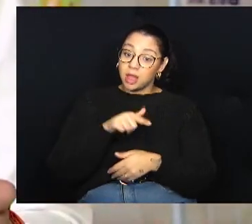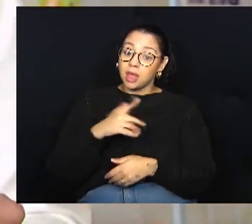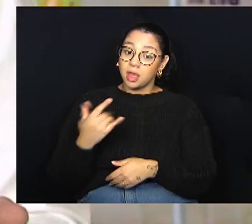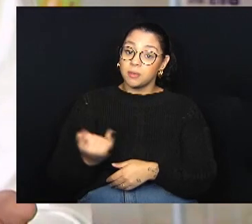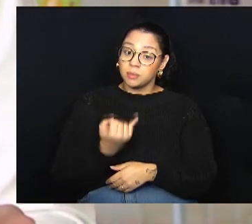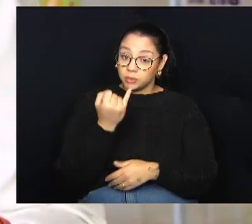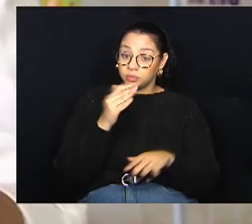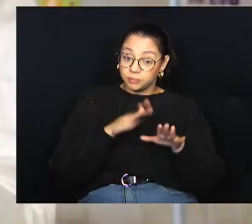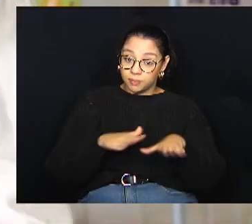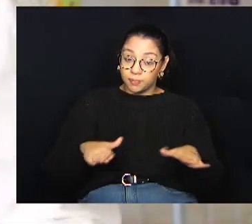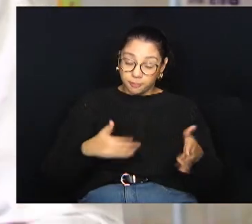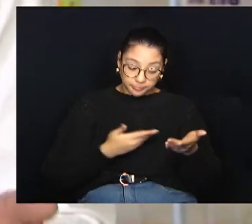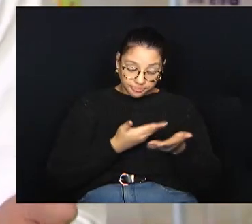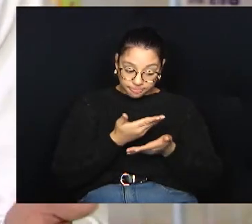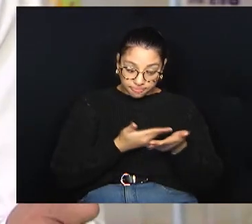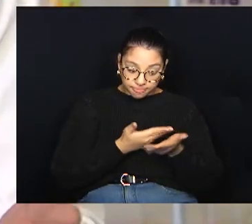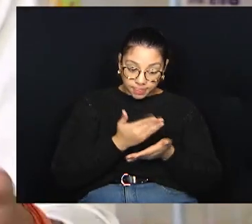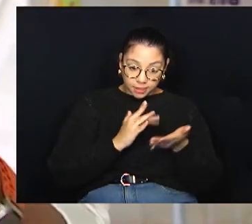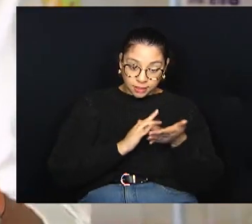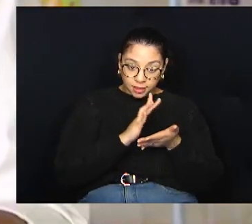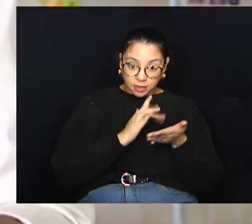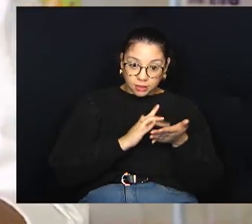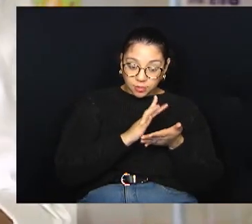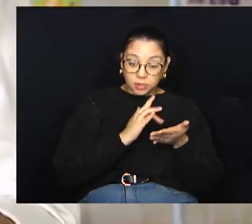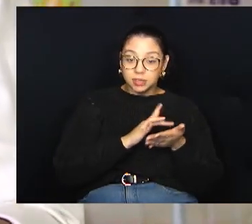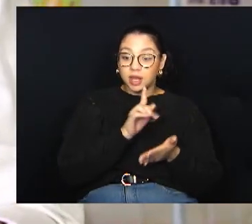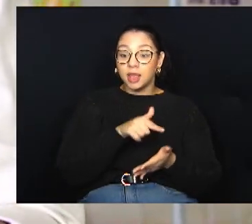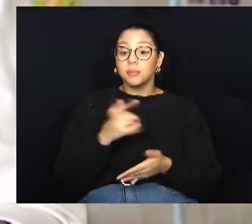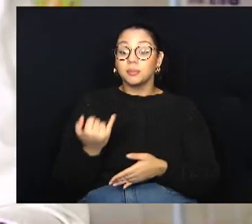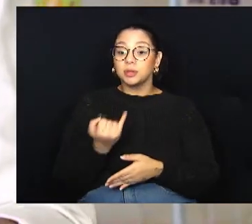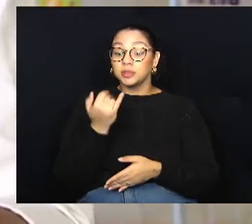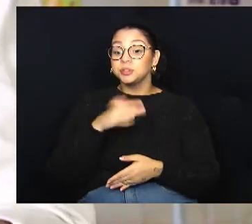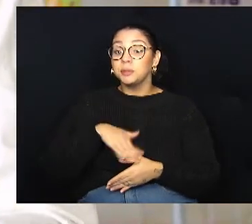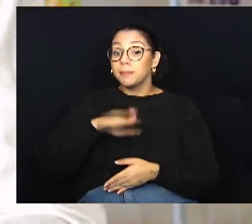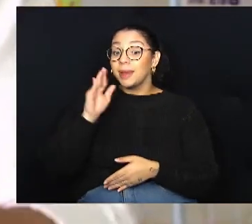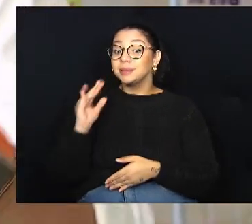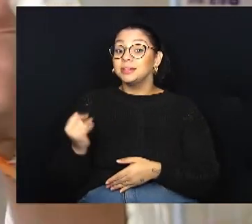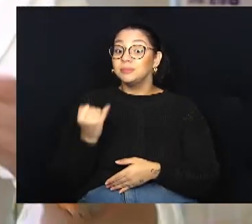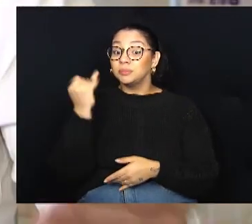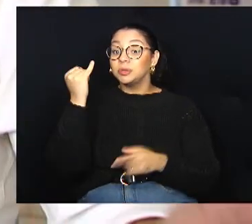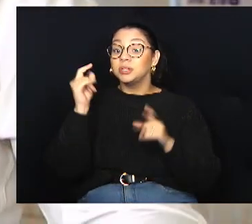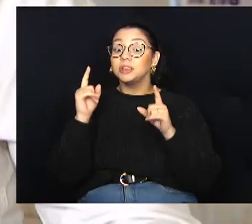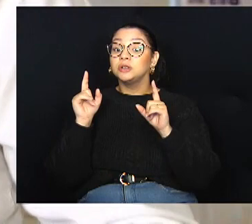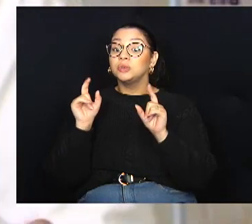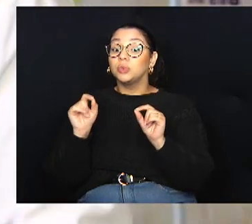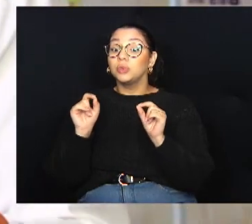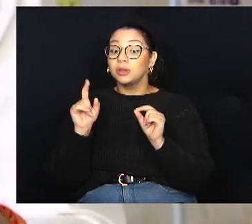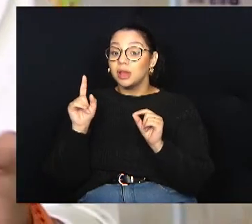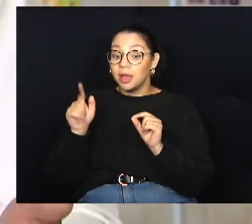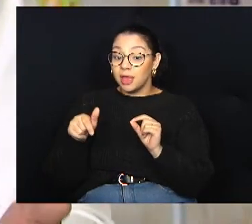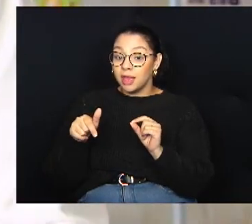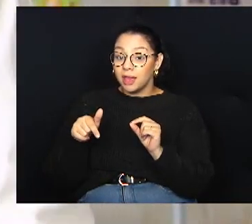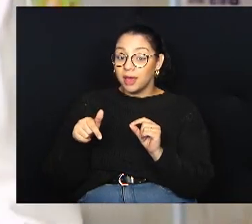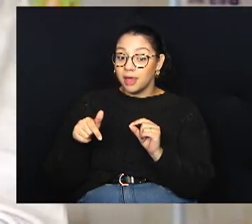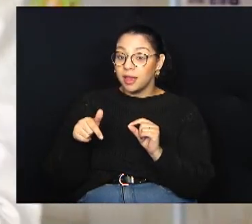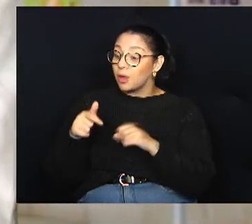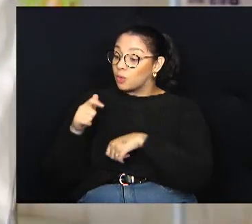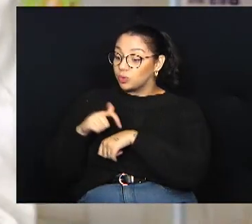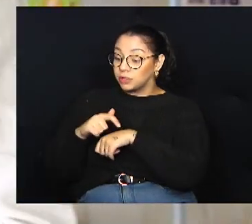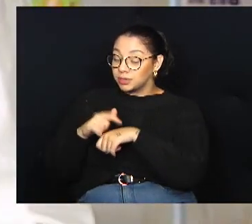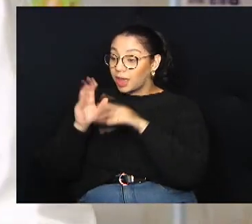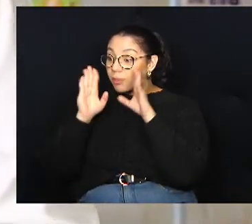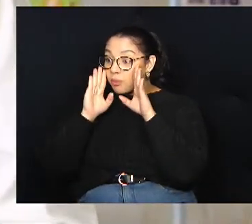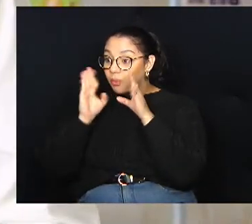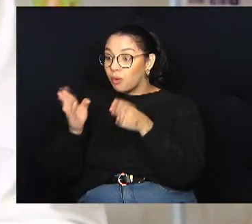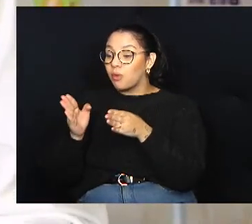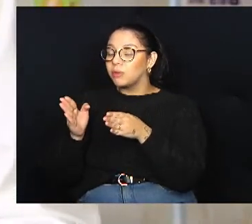crianças se envolverem com tecnologia, é importante a gente frisar isso, mas o mais importante é fazer com que o maior tempo delas seja